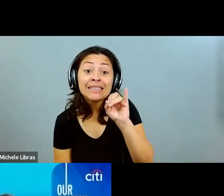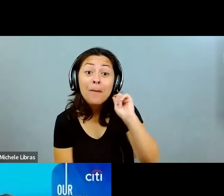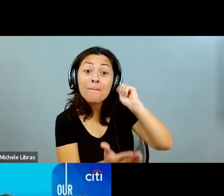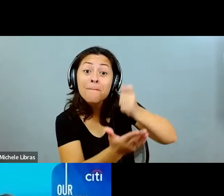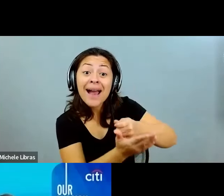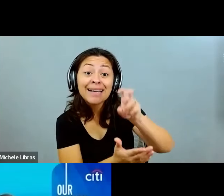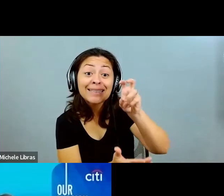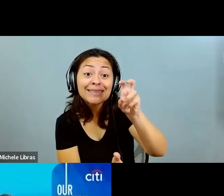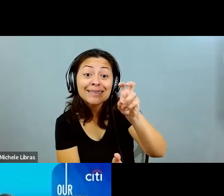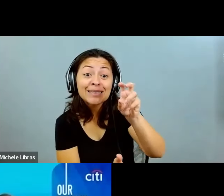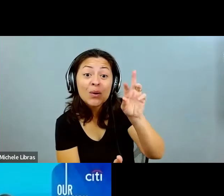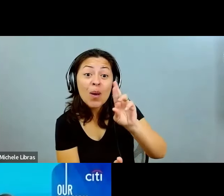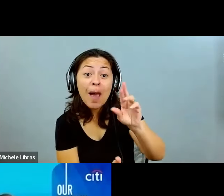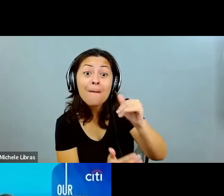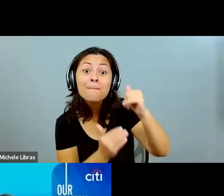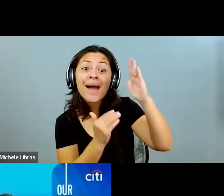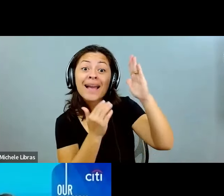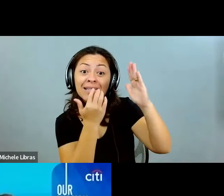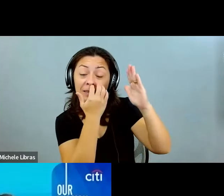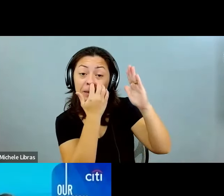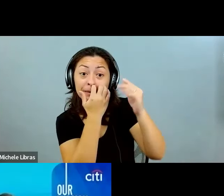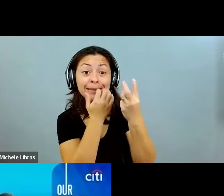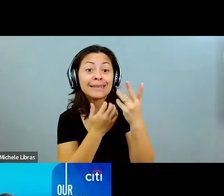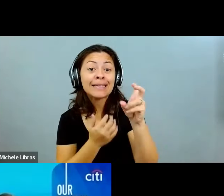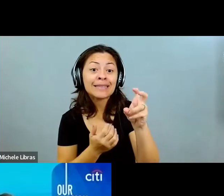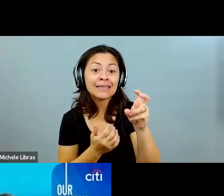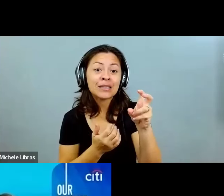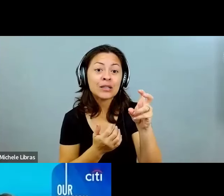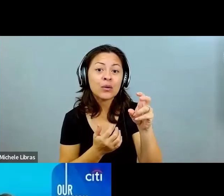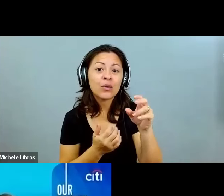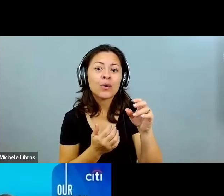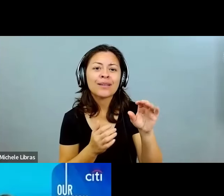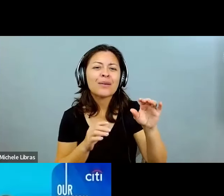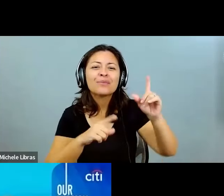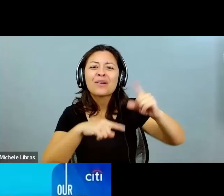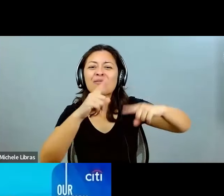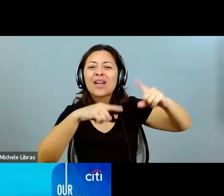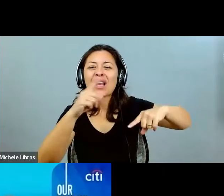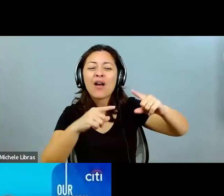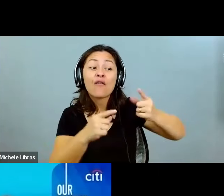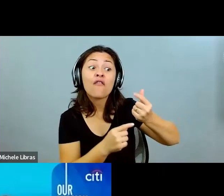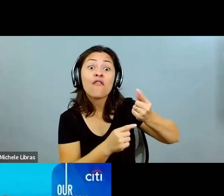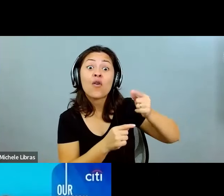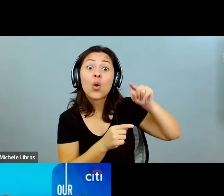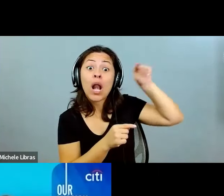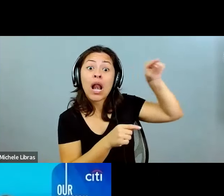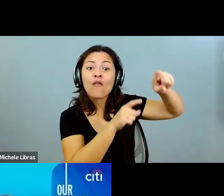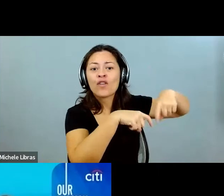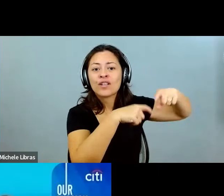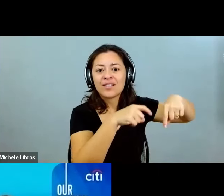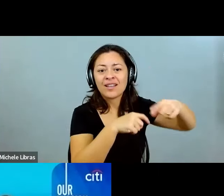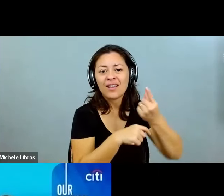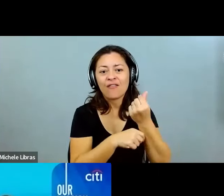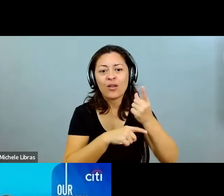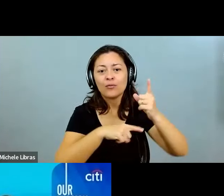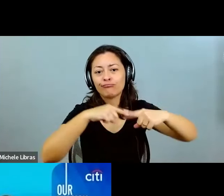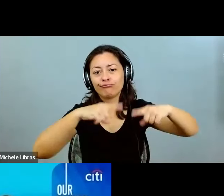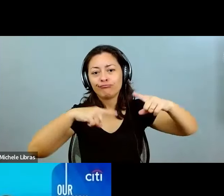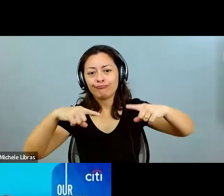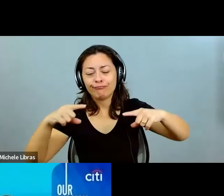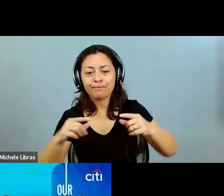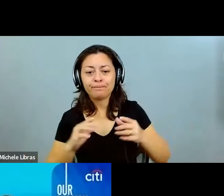vem para R5 você pagar cinco aou menos vai para 45 muda muito o preço final na Fazenda do mío uma outra variável que